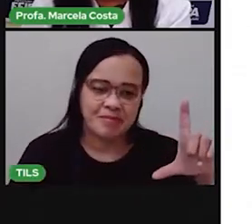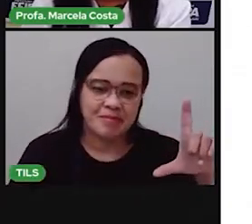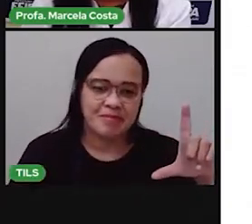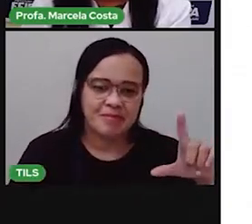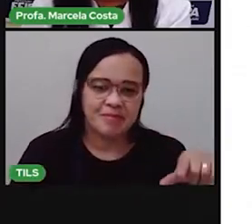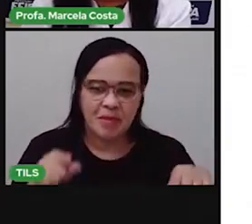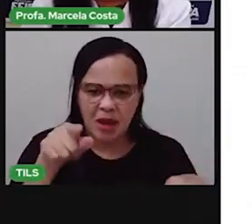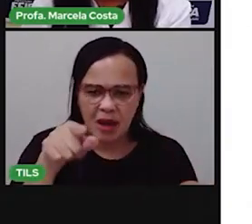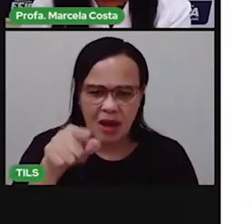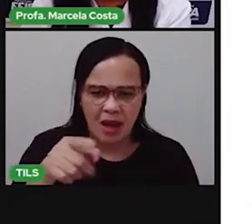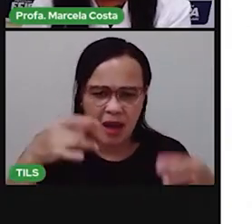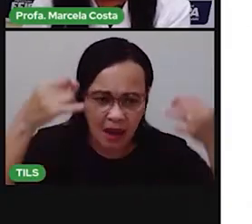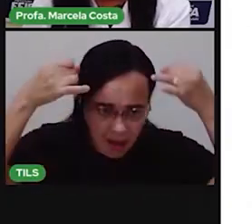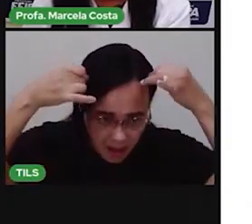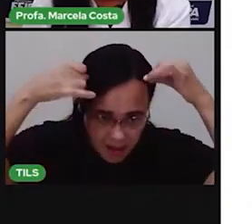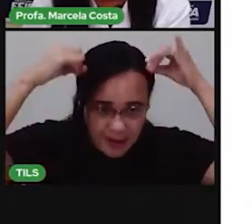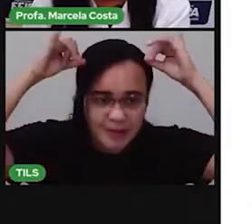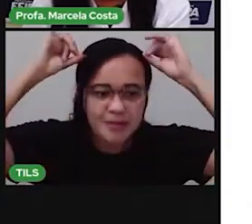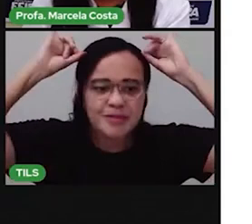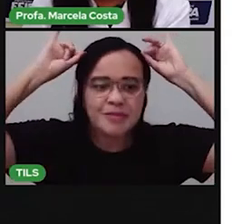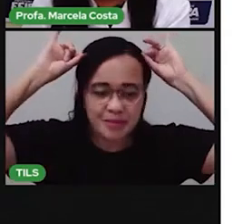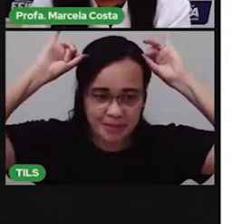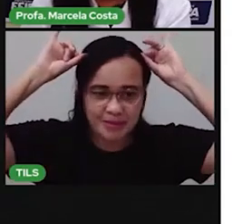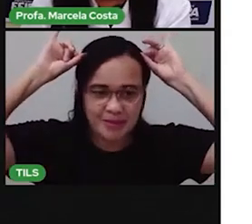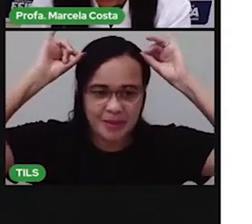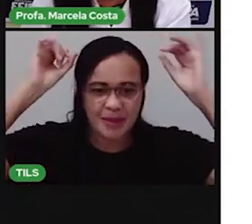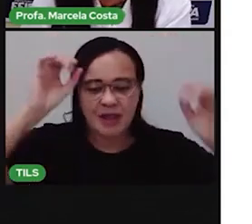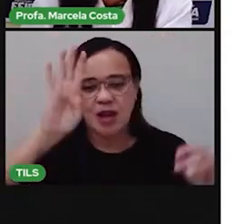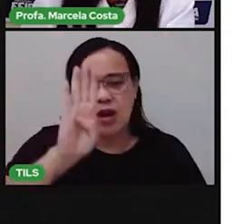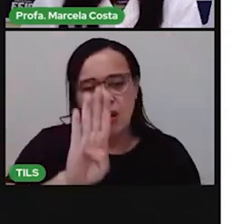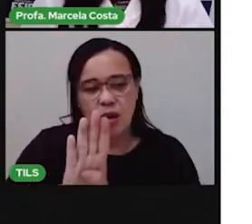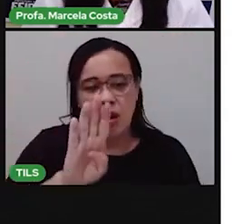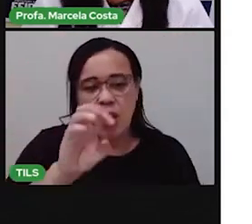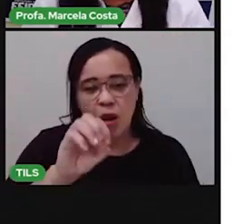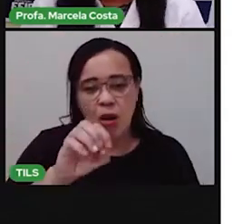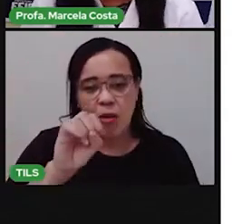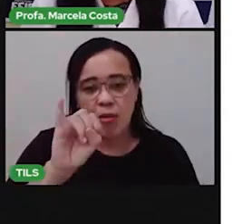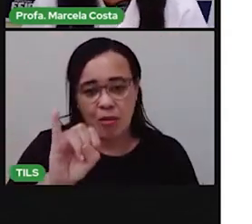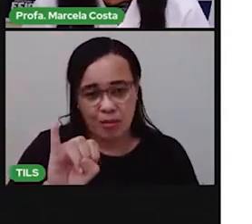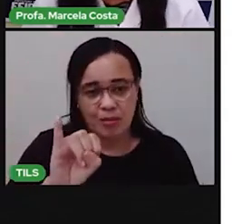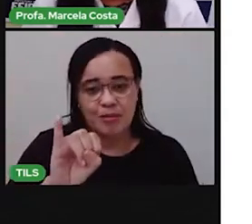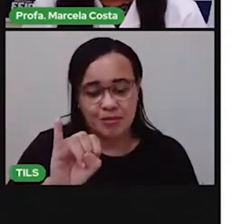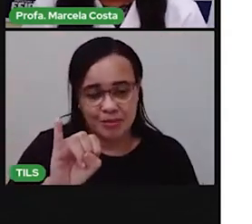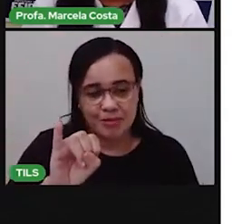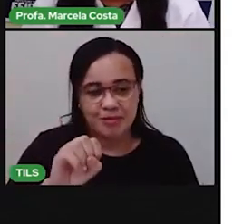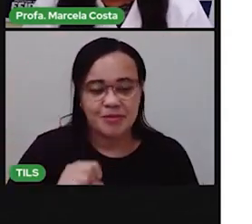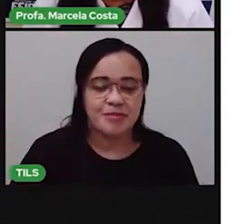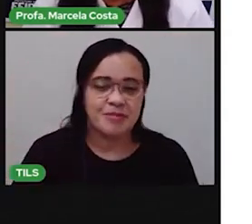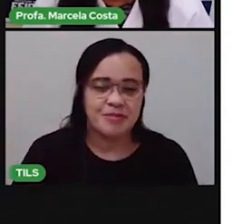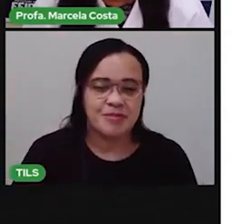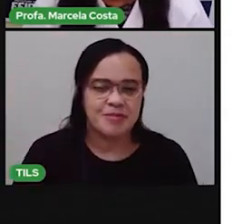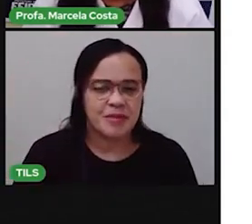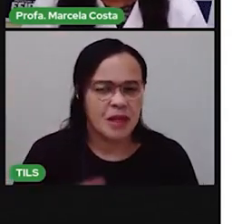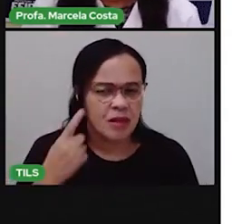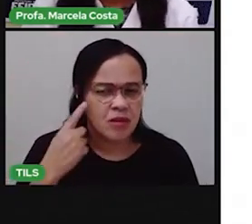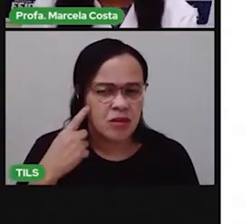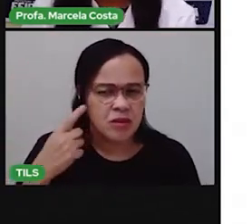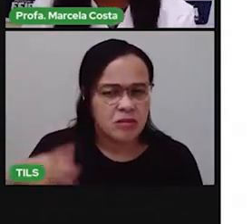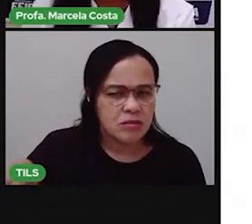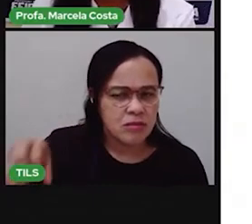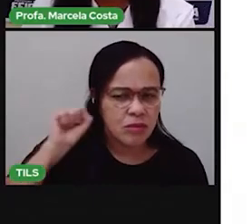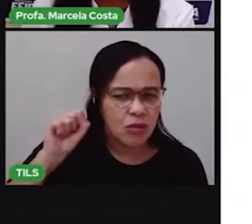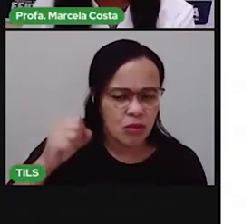É boi, não é isso? Boi. Qual é a primeira letra que você ouve quando eu